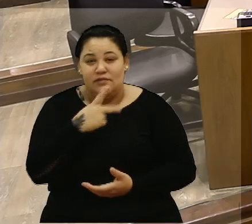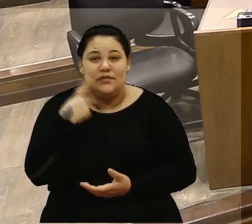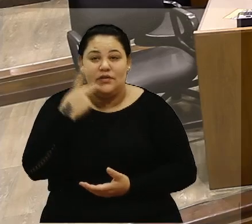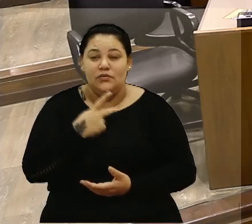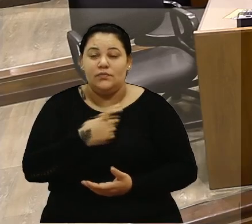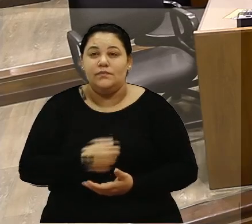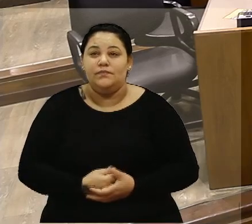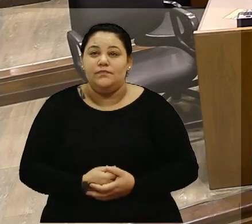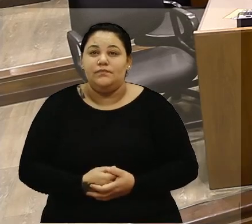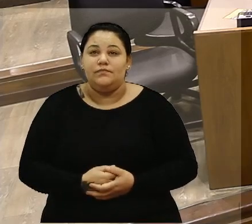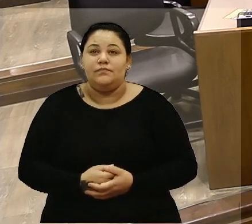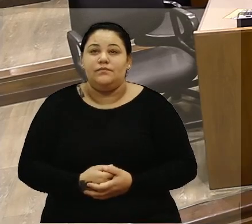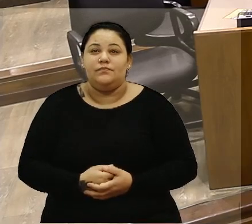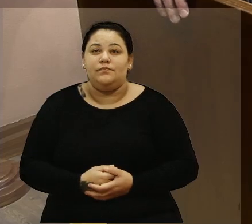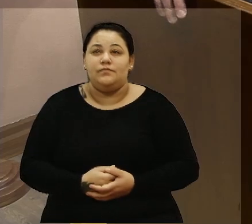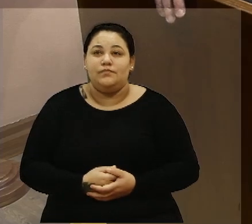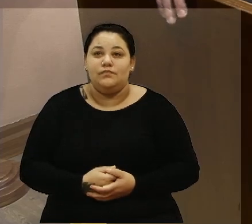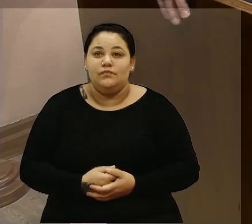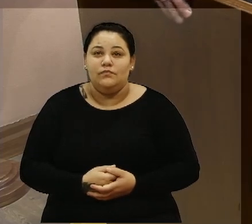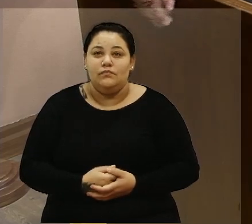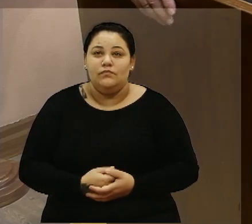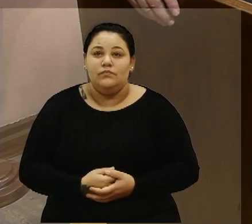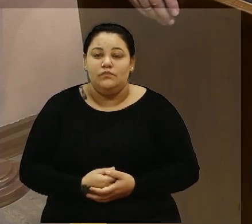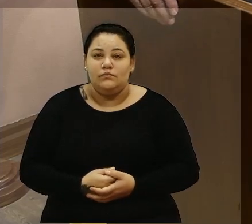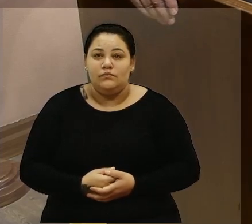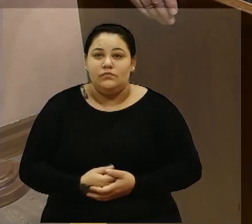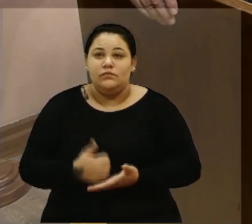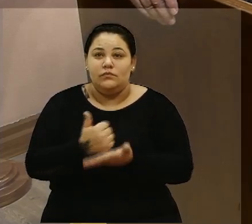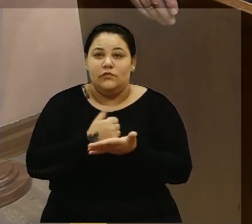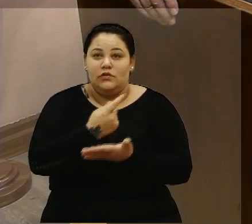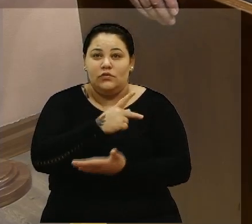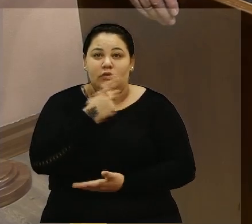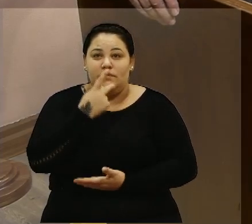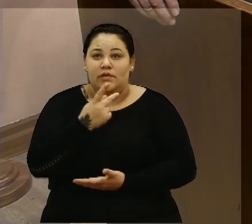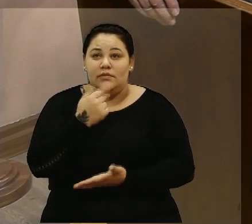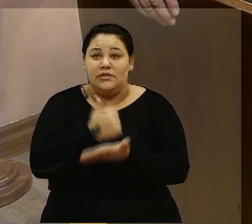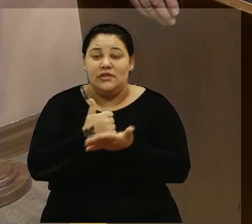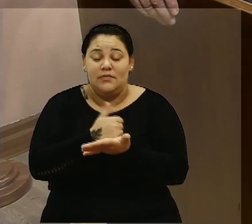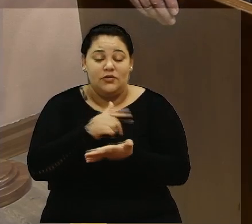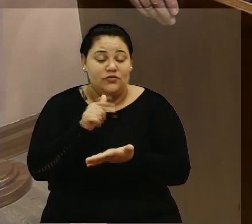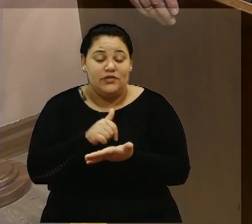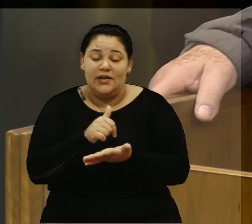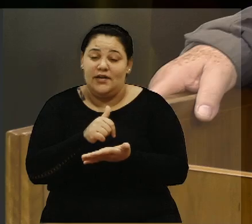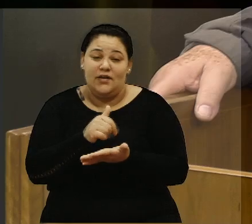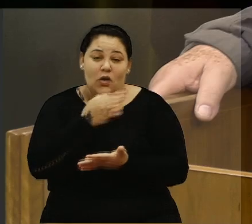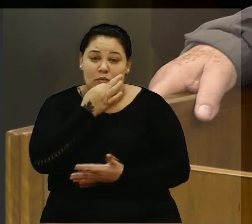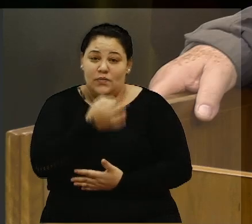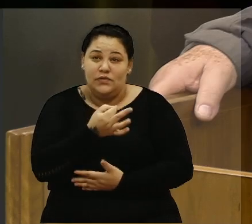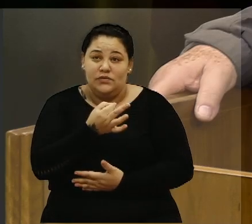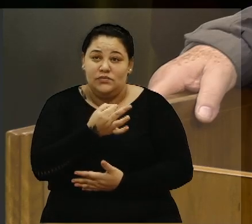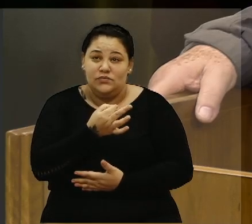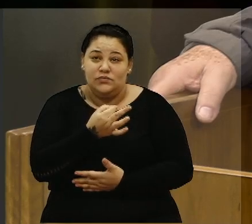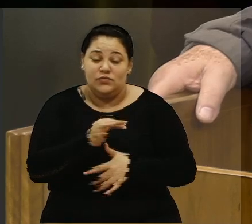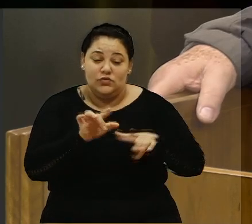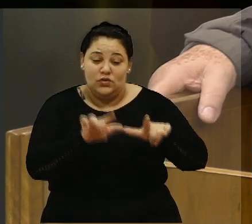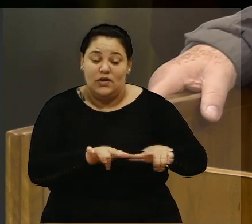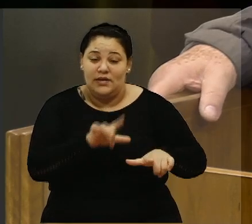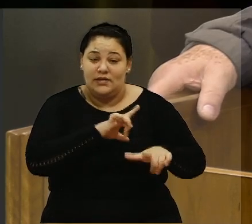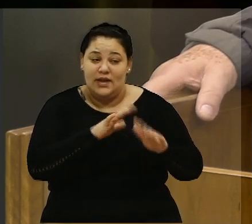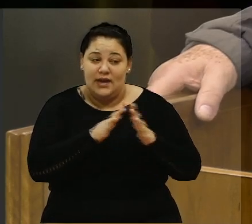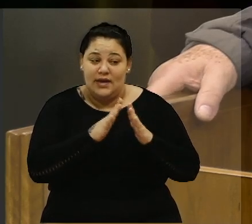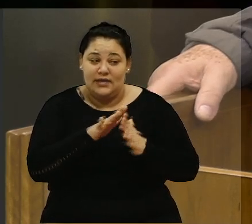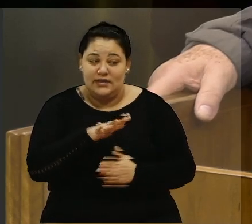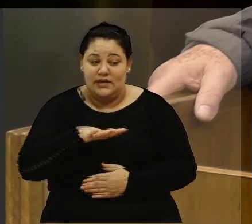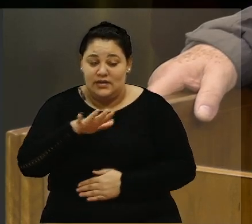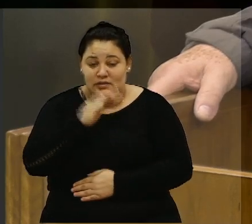sua fala coloca basicamente o que é a posição dos nossos proprietários de áreas. Eles entendem a